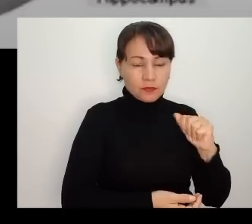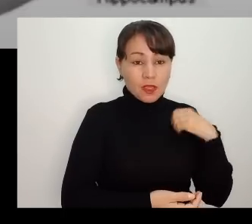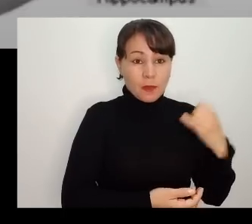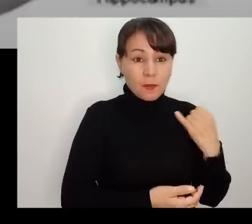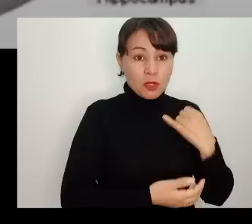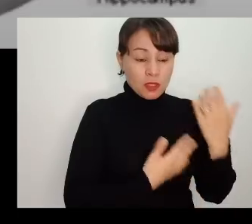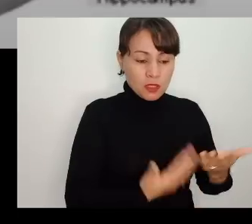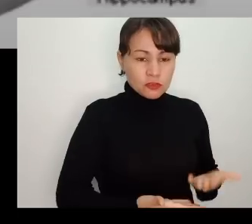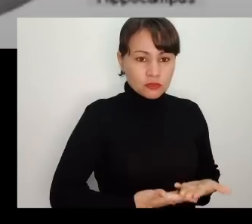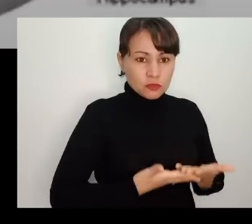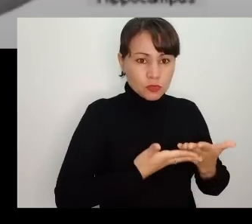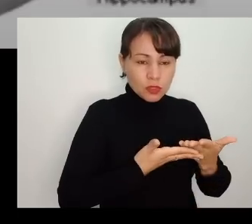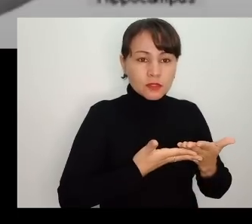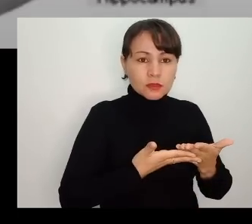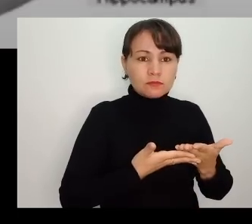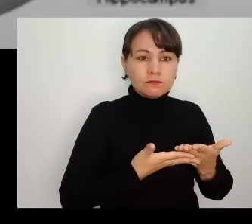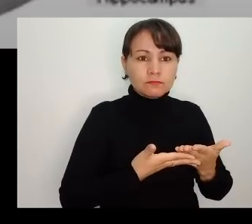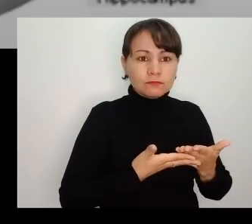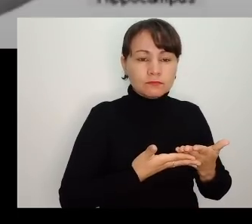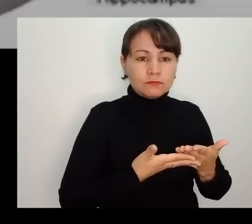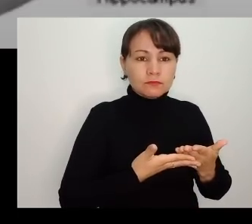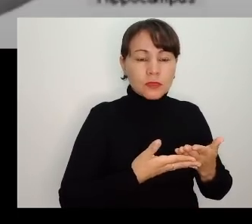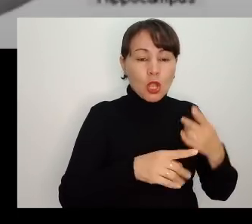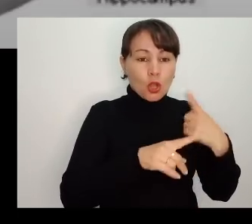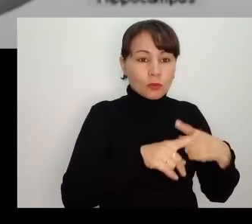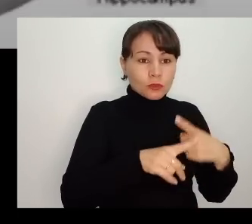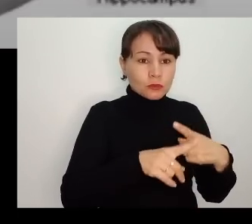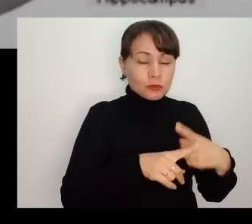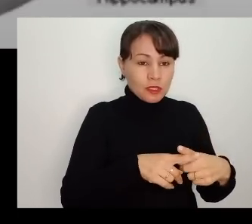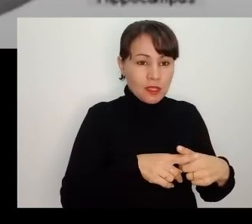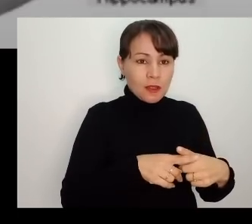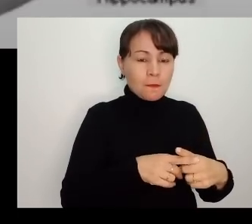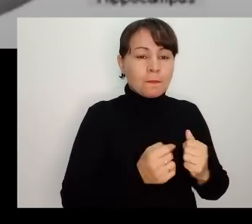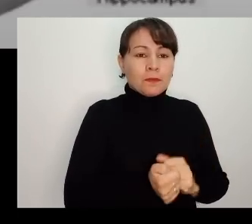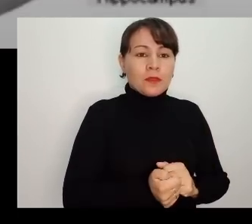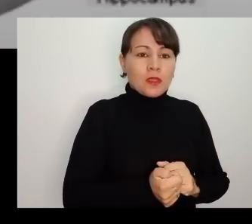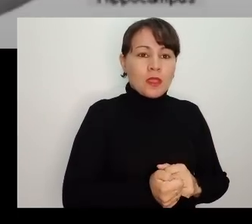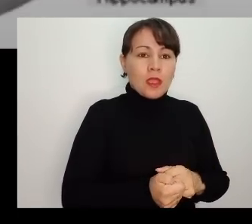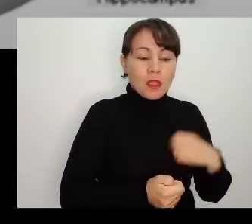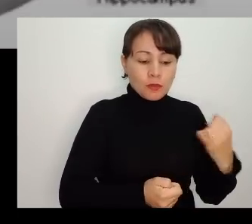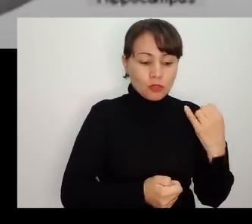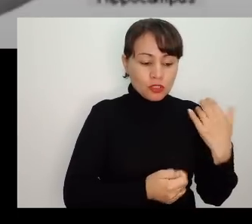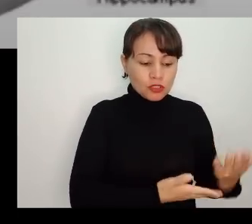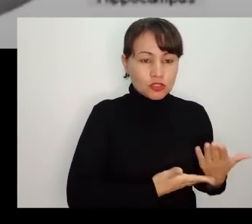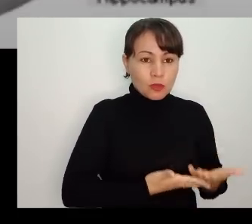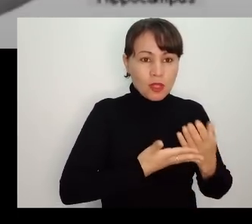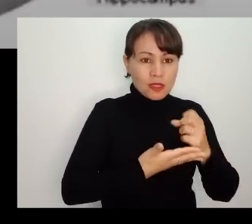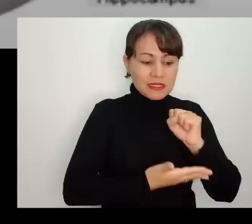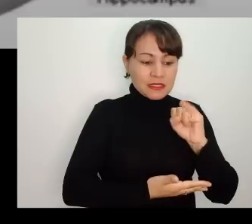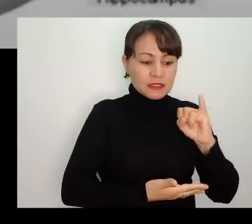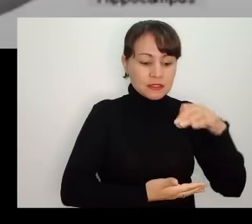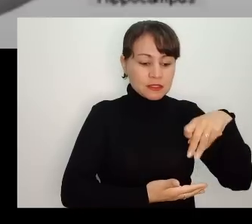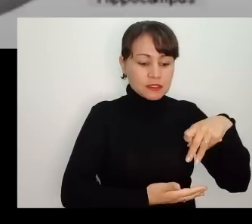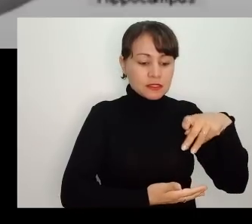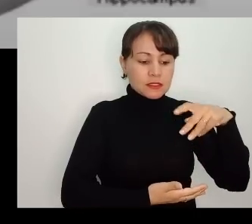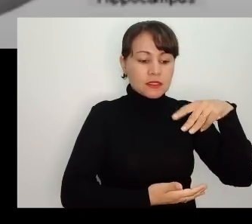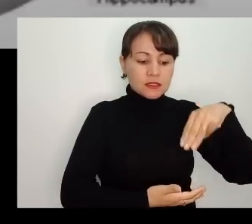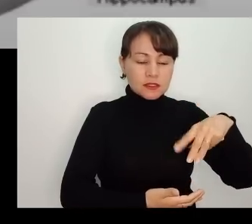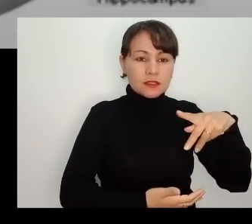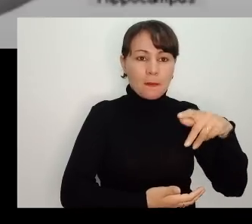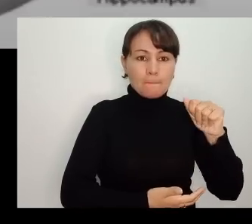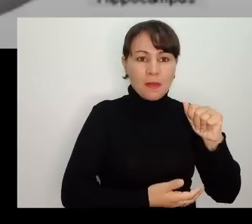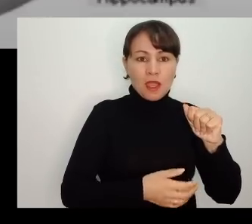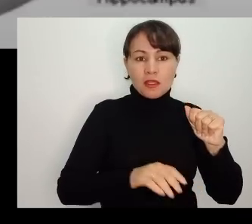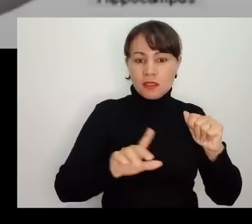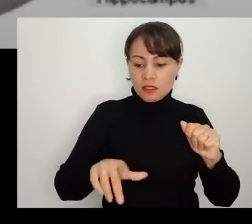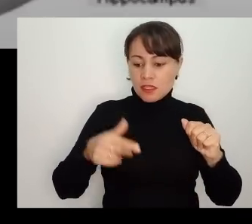Concomitantemente à estimulação simpática, eu também vou estimular a região do giro